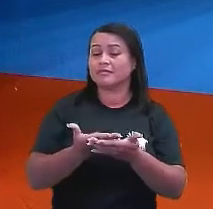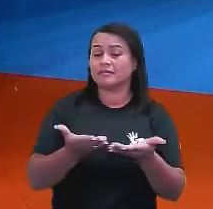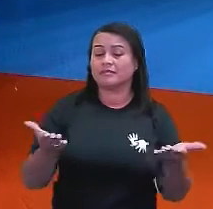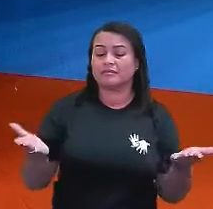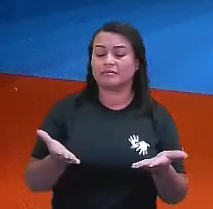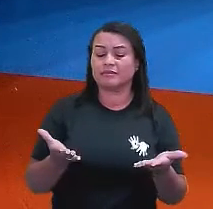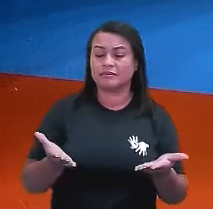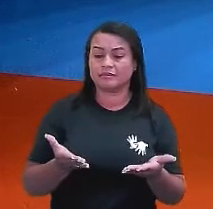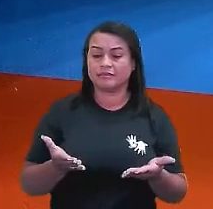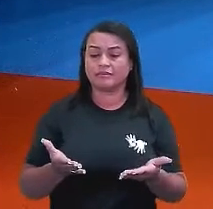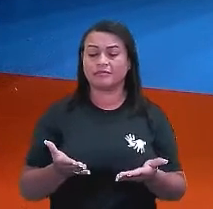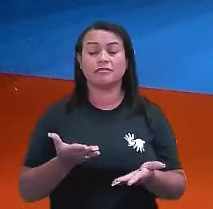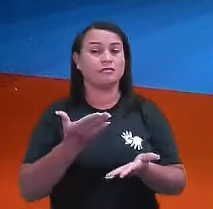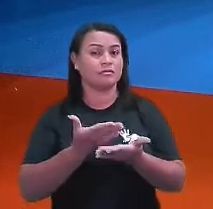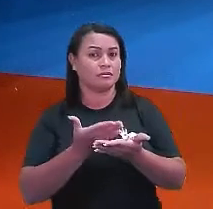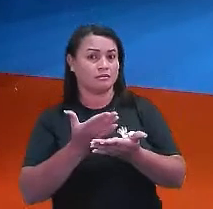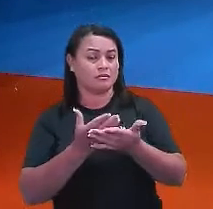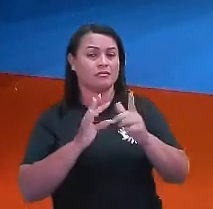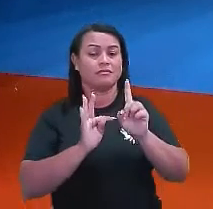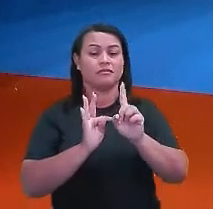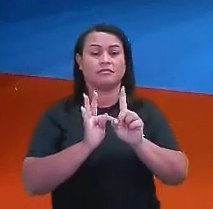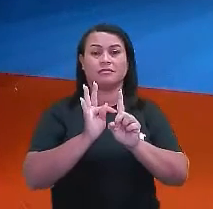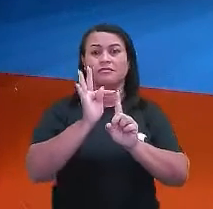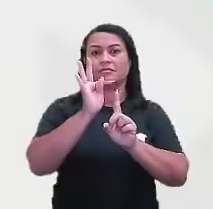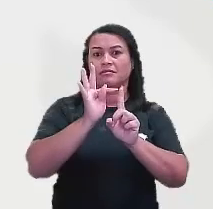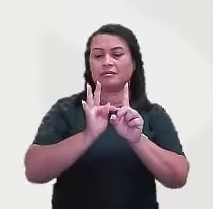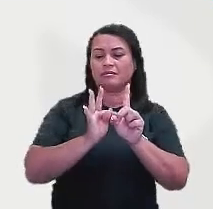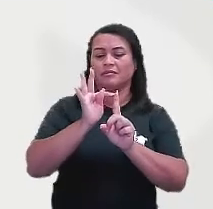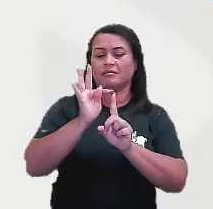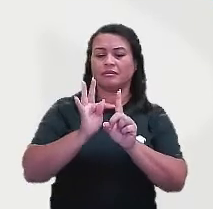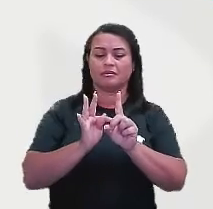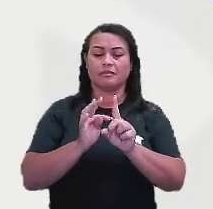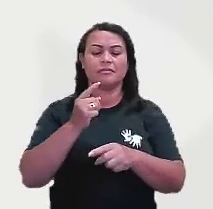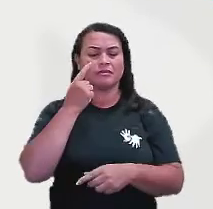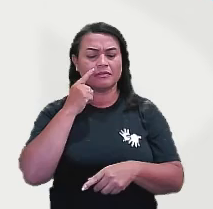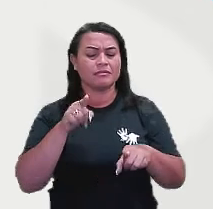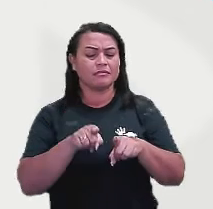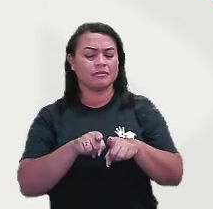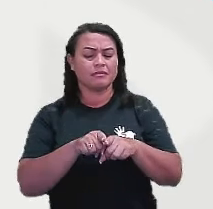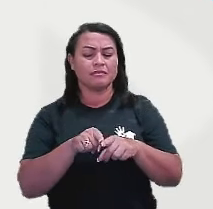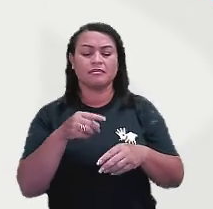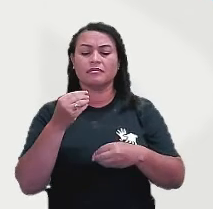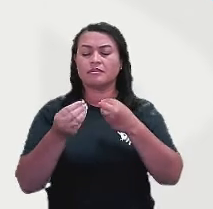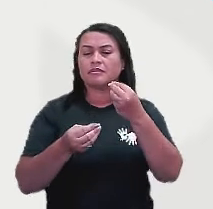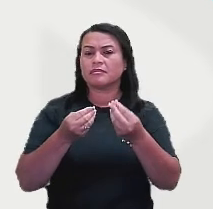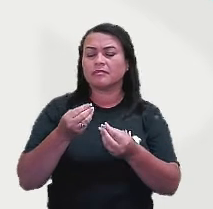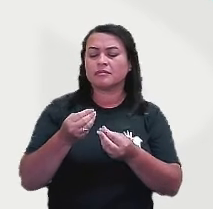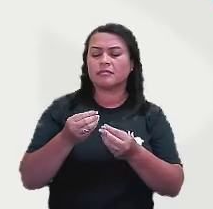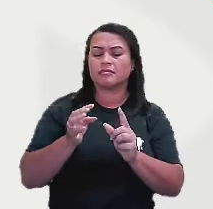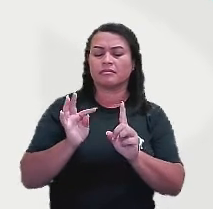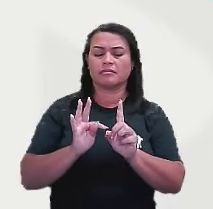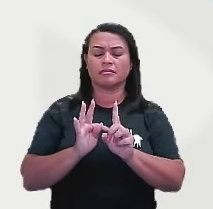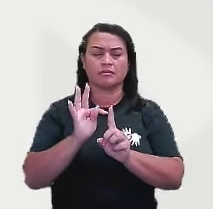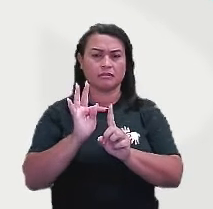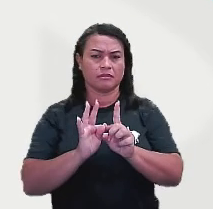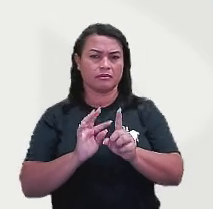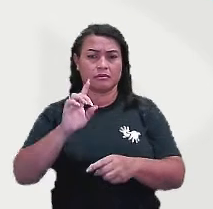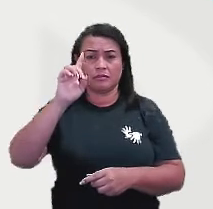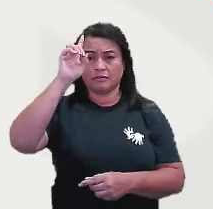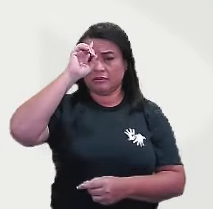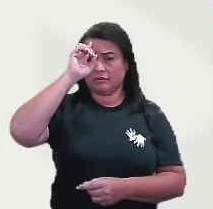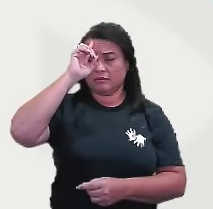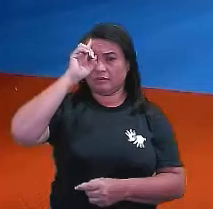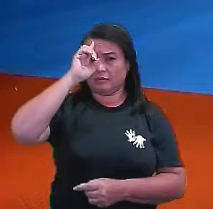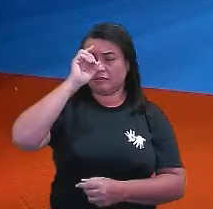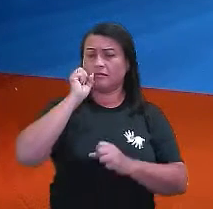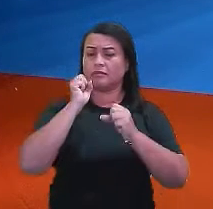hoje? Hoje nós estudamos as medidas de temperatura. Vimos como a temperatura está no nosso dia a dia, como é que a